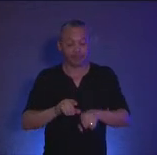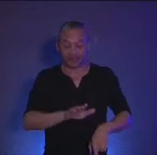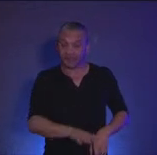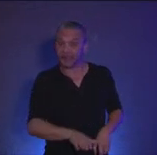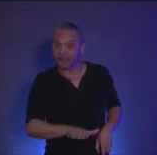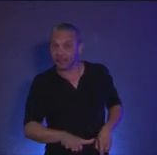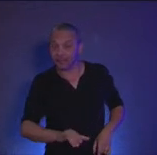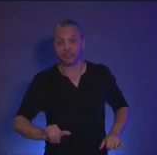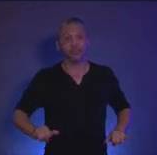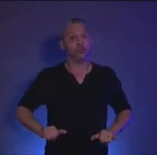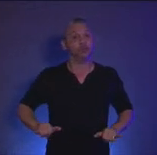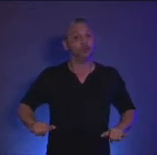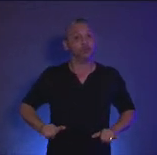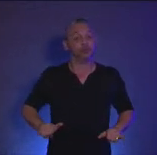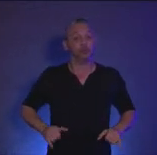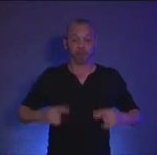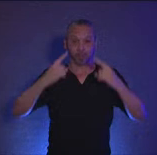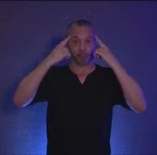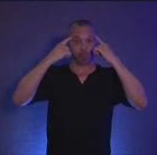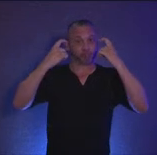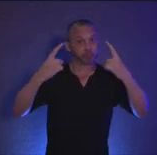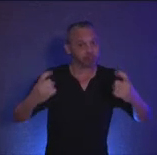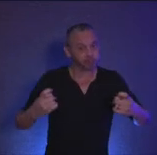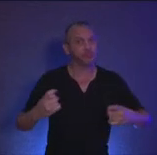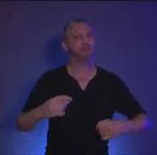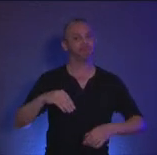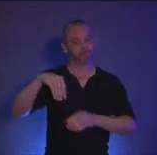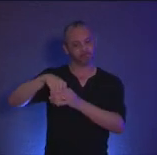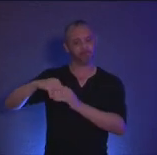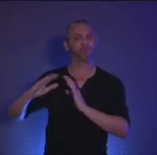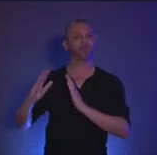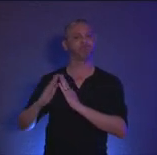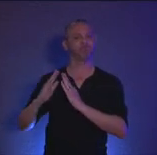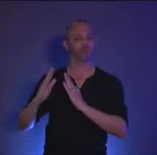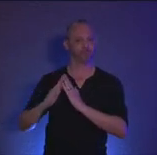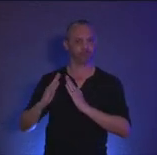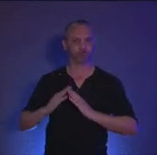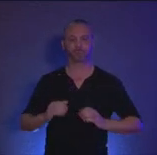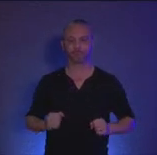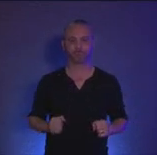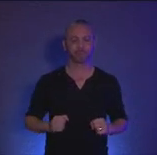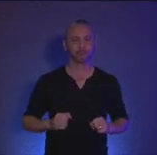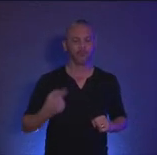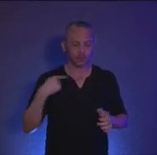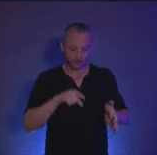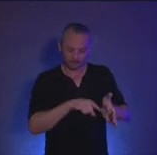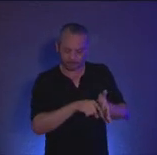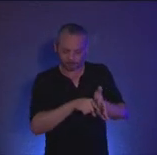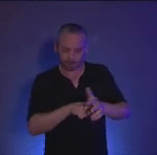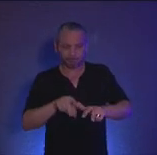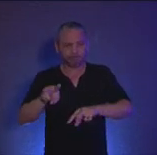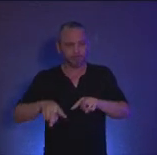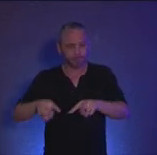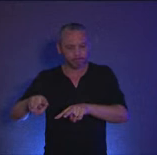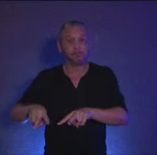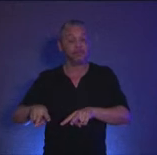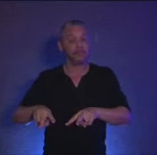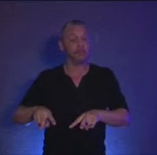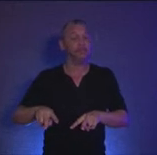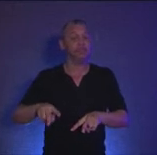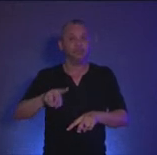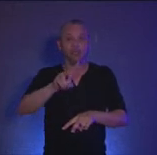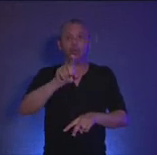crianças e adolescentes vítimas da violência doméstica. Então, com essa base, a gente conseguiu fazer um trabalho